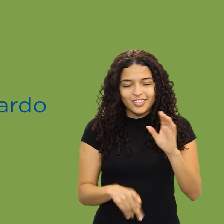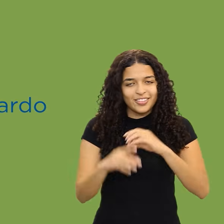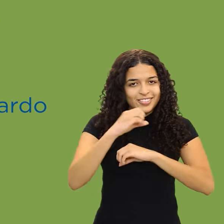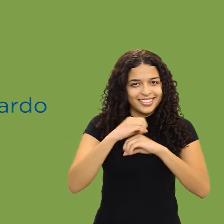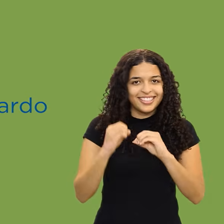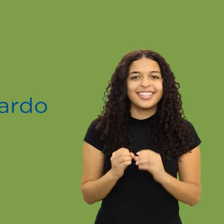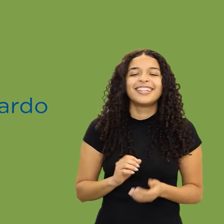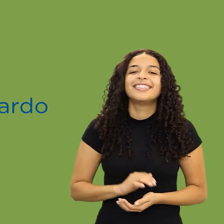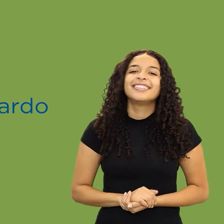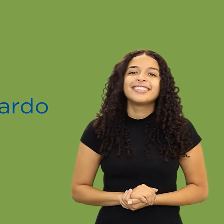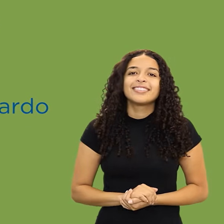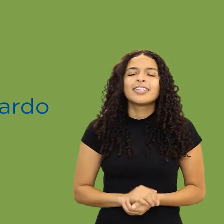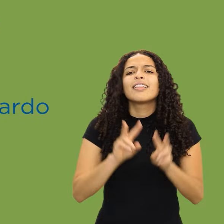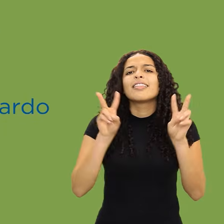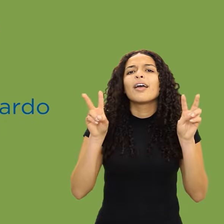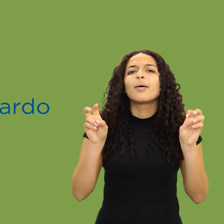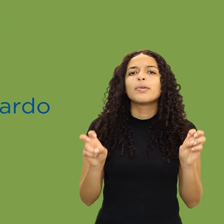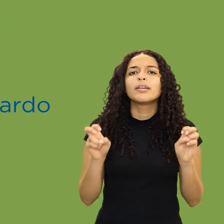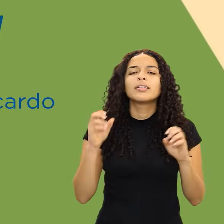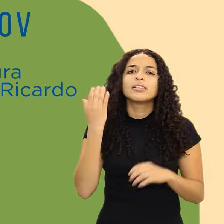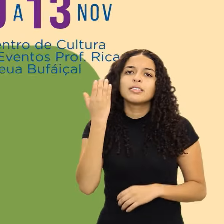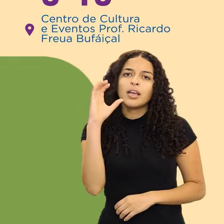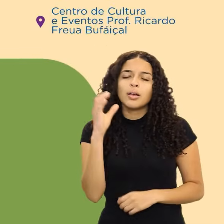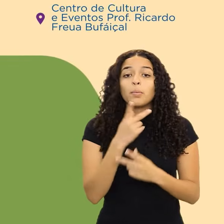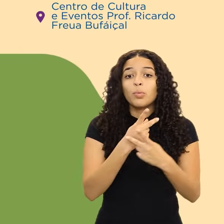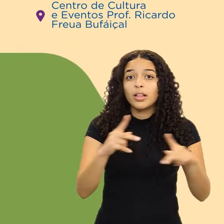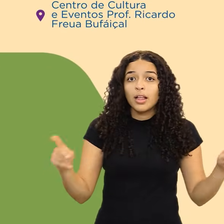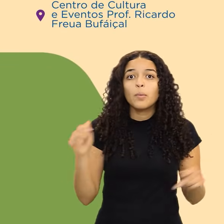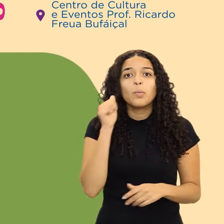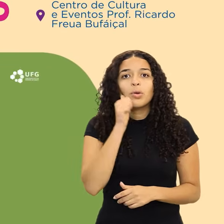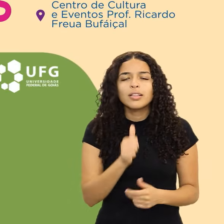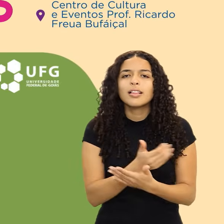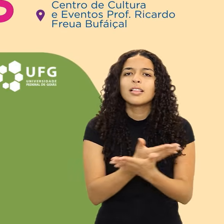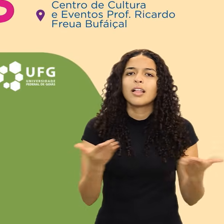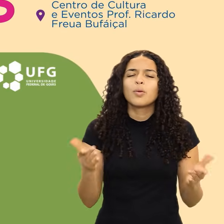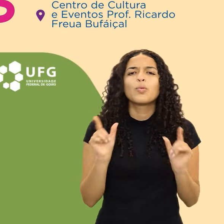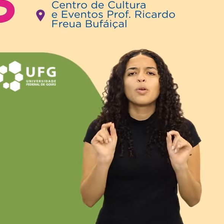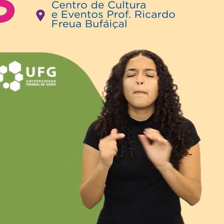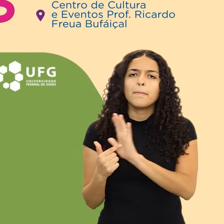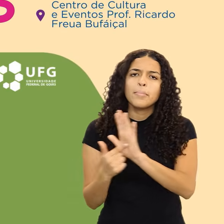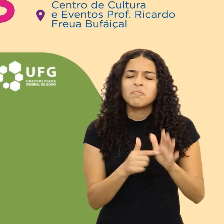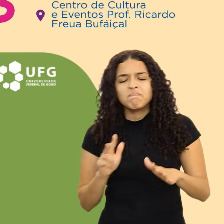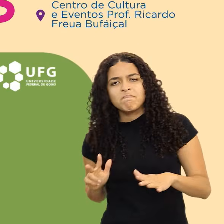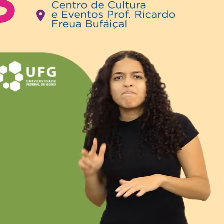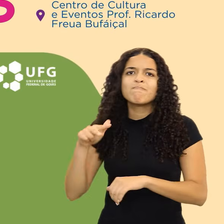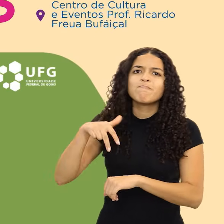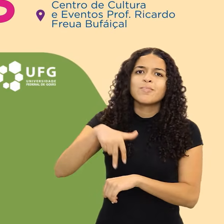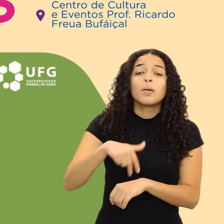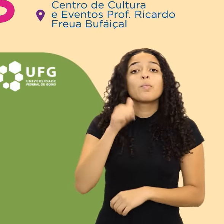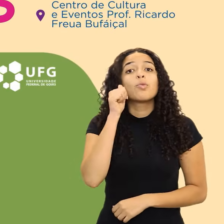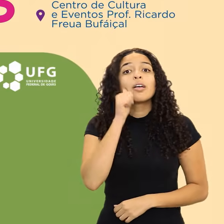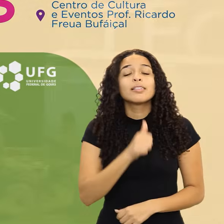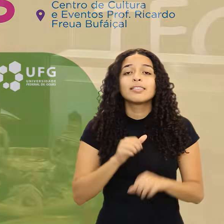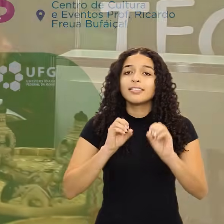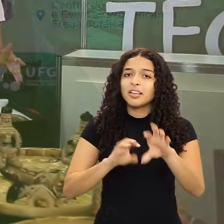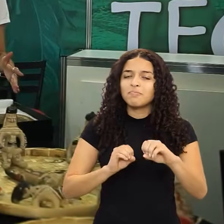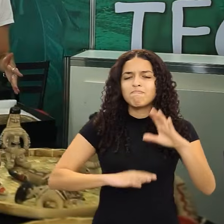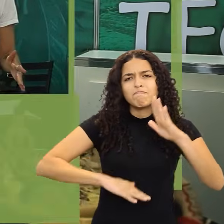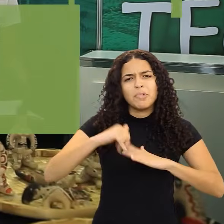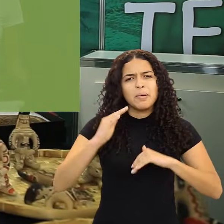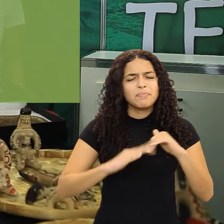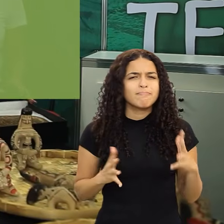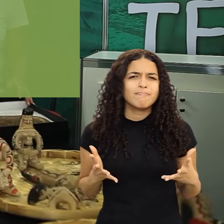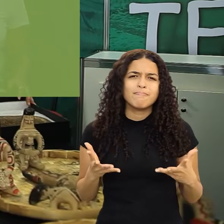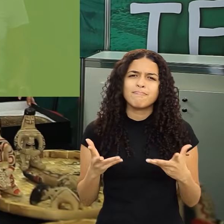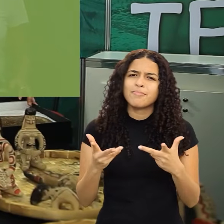e Eventos Professor Ricardo Freu Abufaisal. Com o tema Ciência Delas, o destaque é das mulheres, que brilham